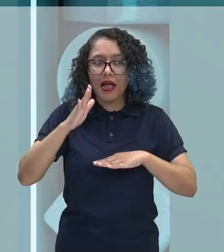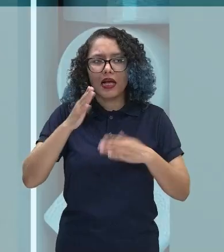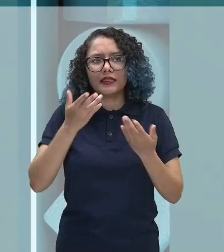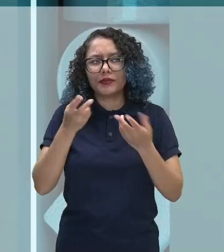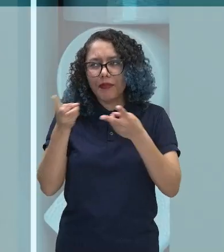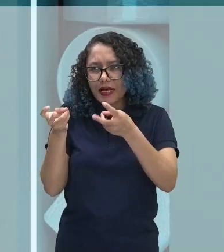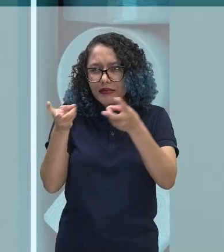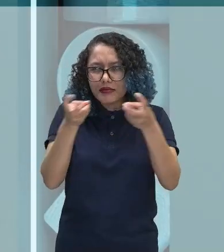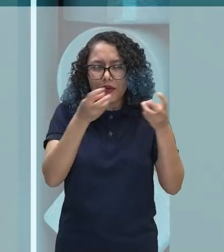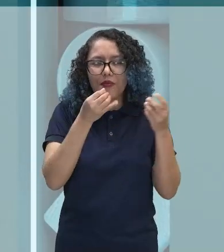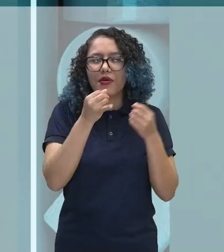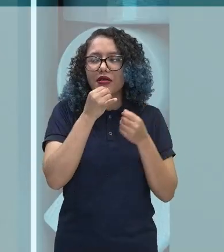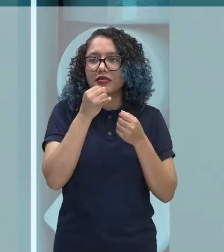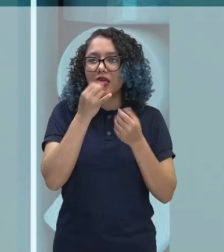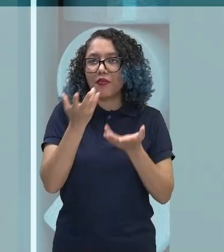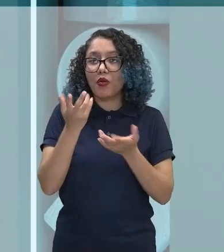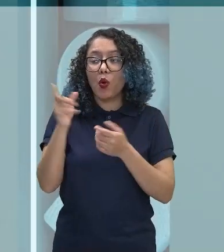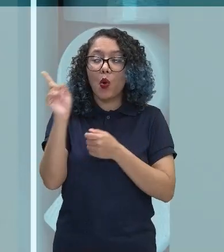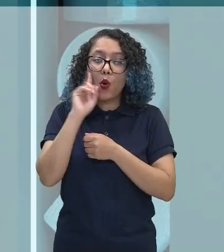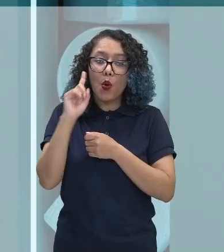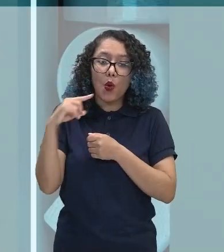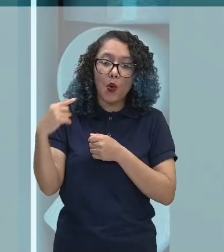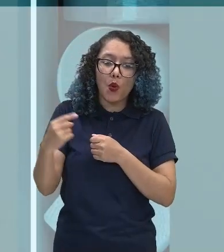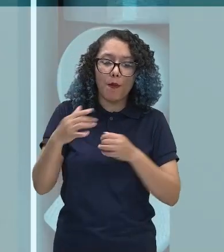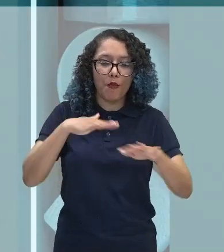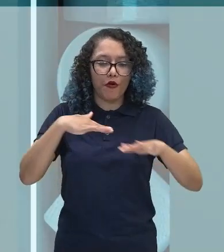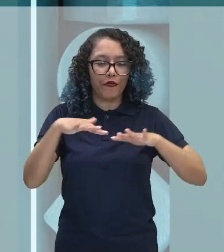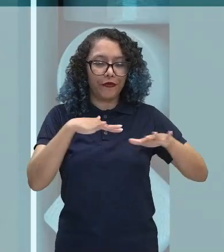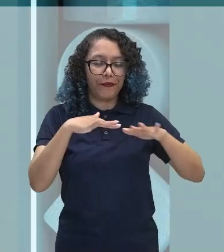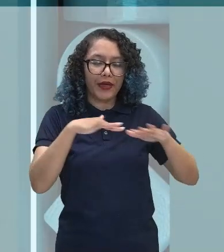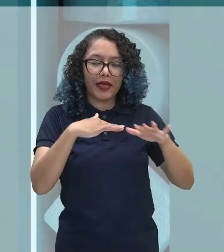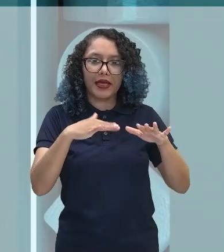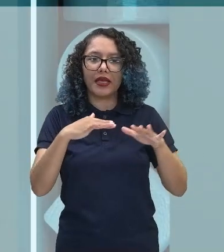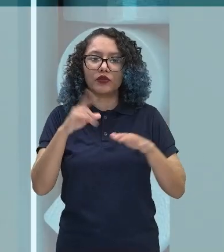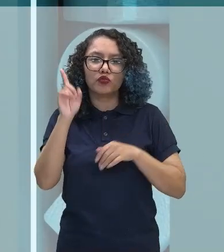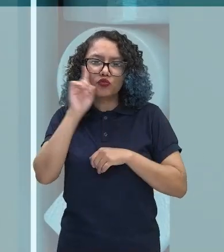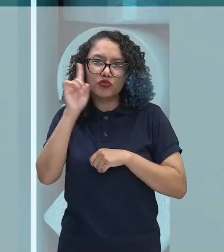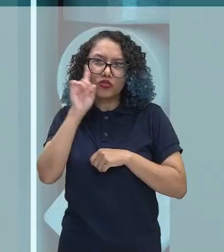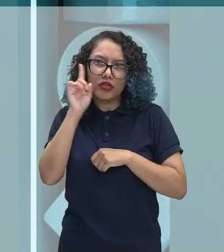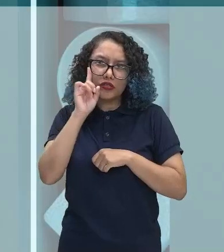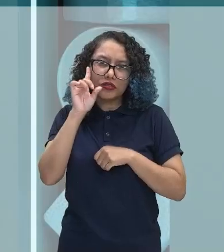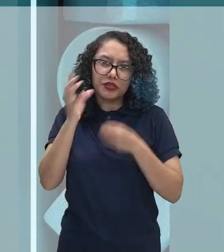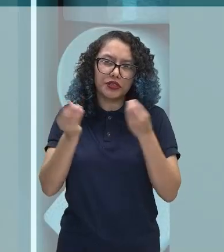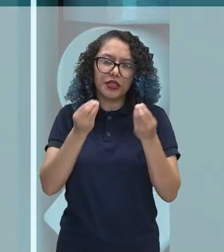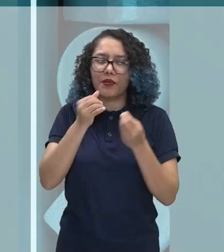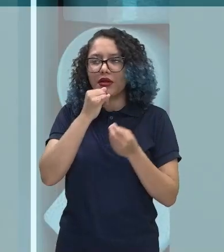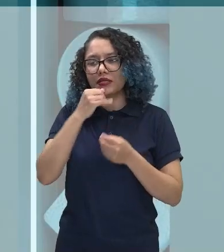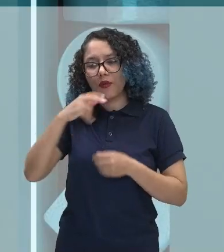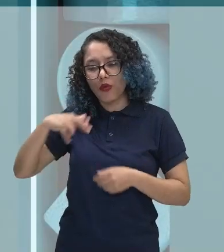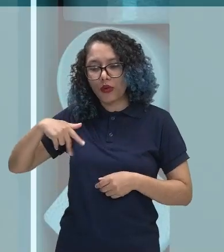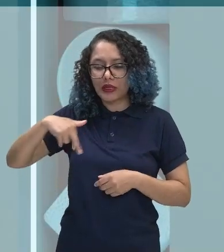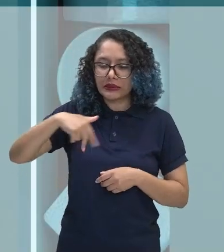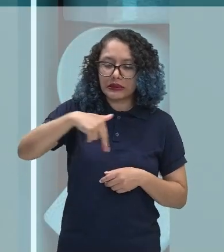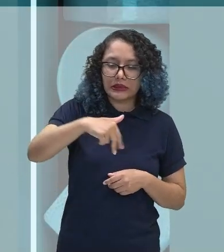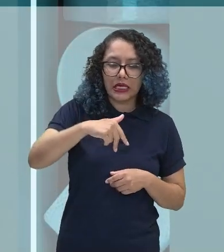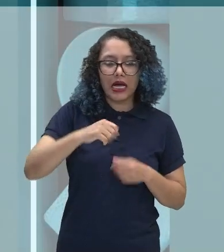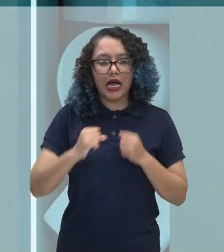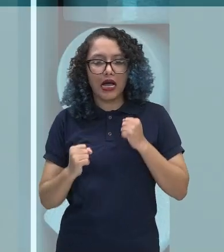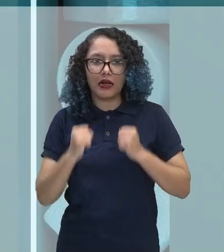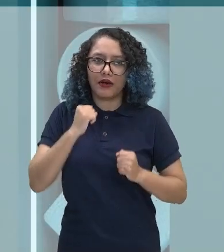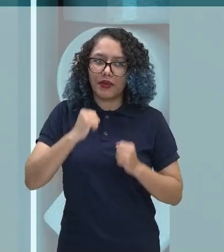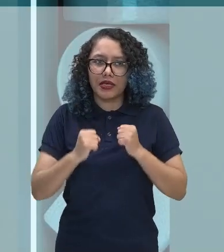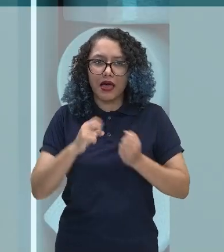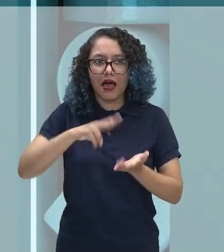cotidiano. Por exemplo, os movimentos do dia a dia, como andar, caminhar,